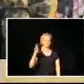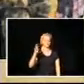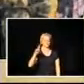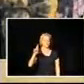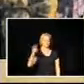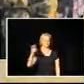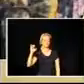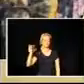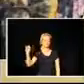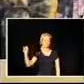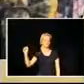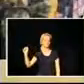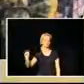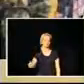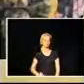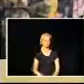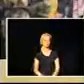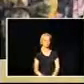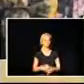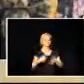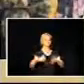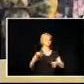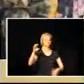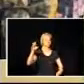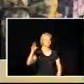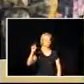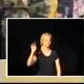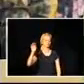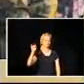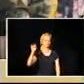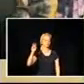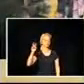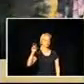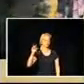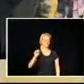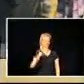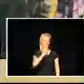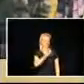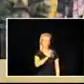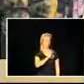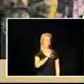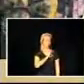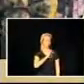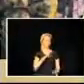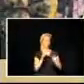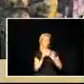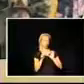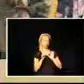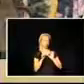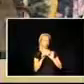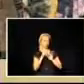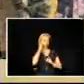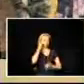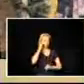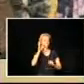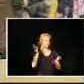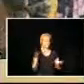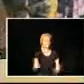Giane Rosane Guizar, bairro da Estiva. Vereador Paulo Miranda, o autor. Terceiro e último, esta lei entra em vigor na data de sua